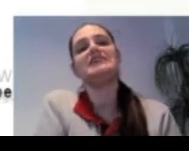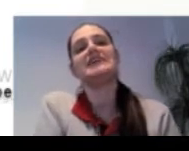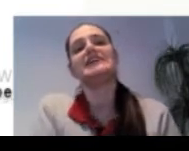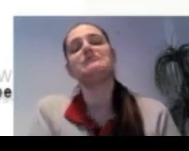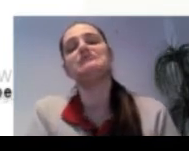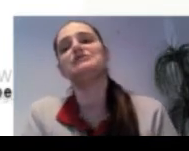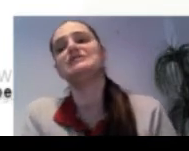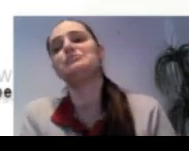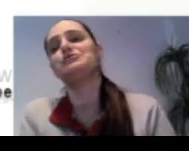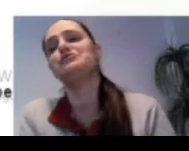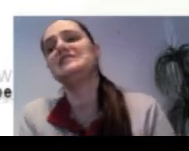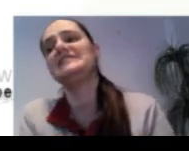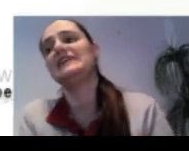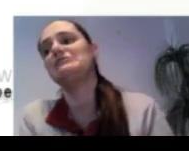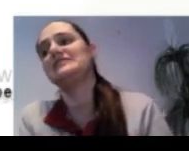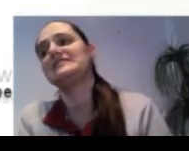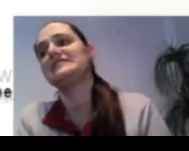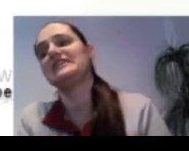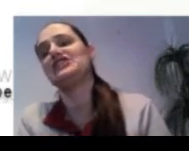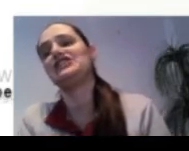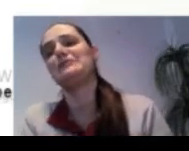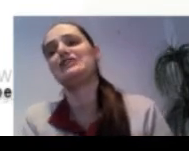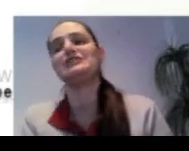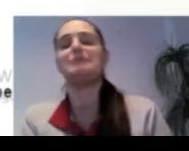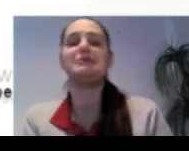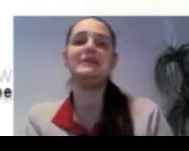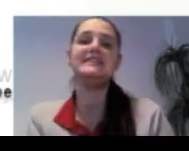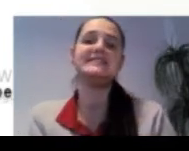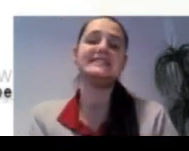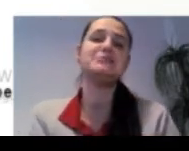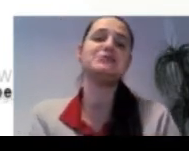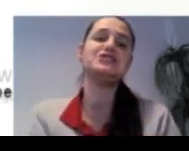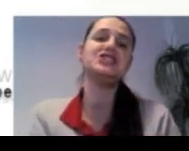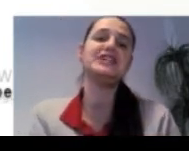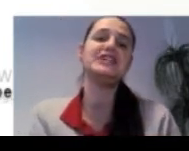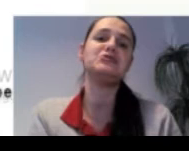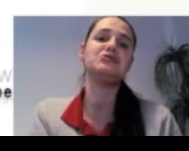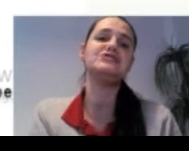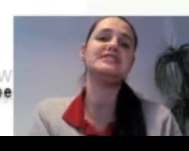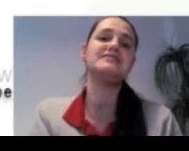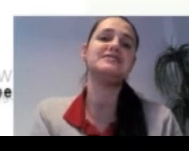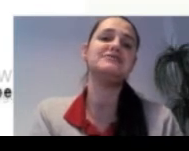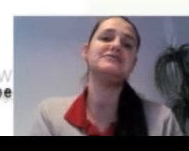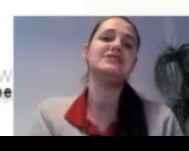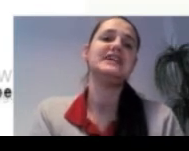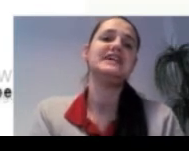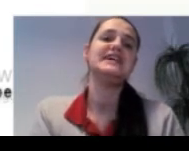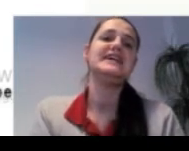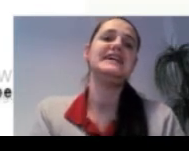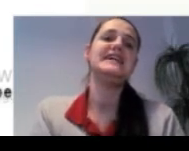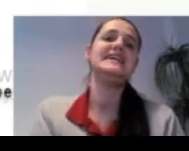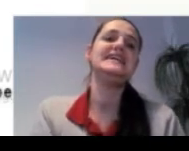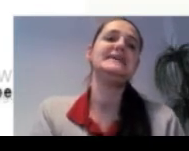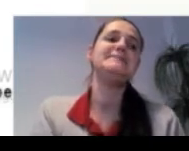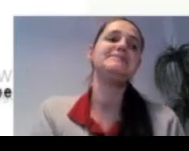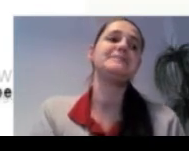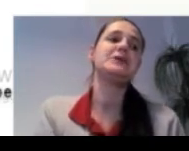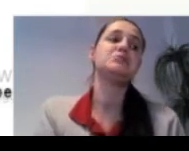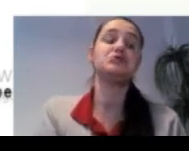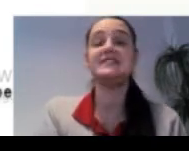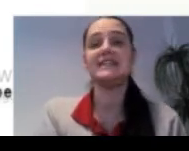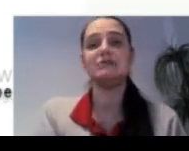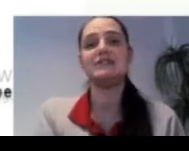né? Significa que o vírus não possui células. A gente parte da premissa na biologia que todo ser vivo,